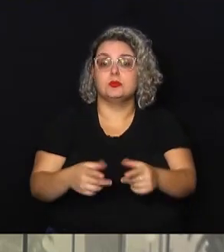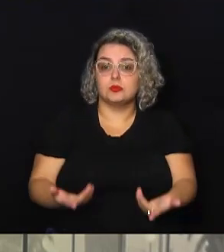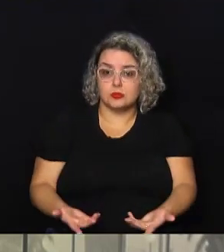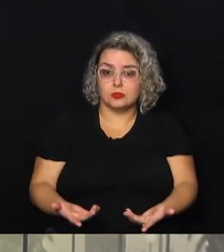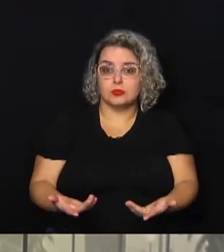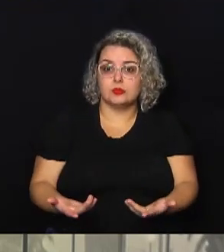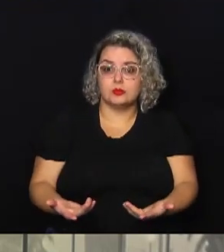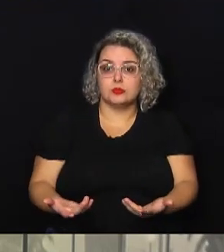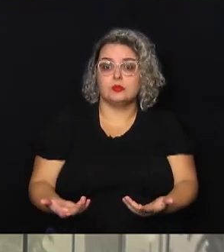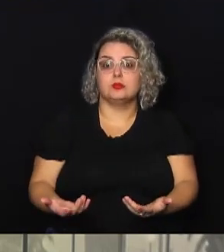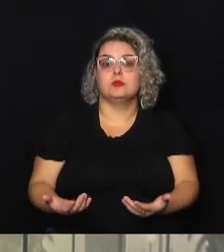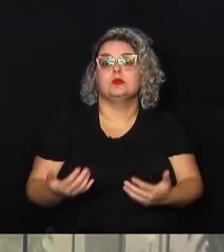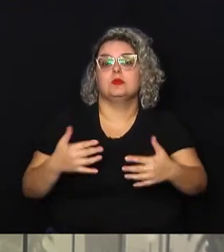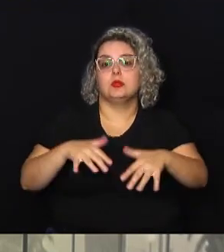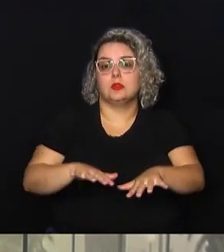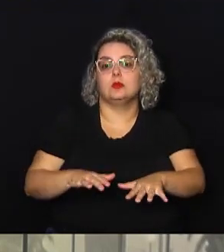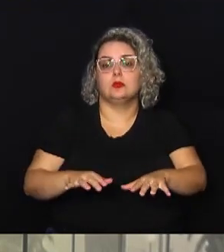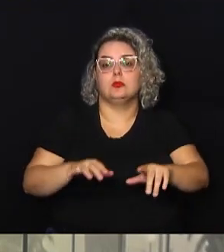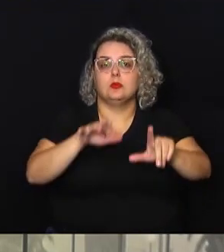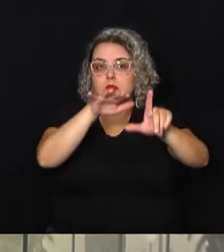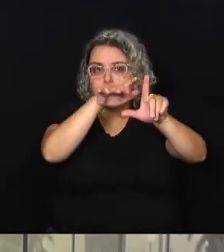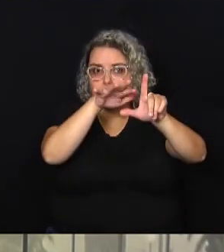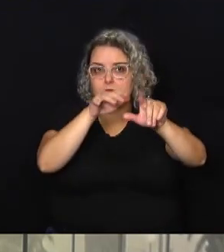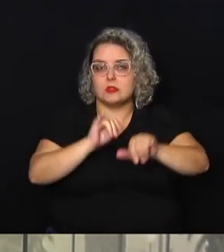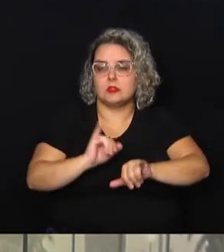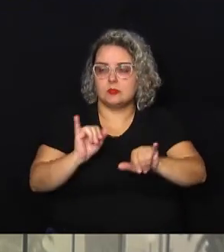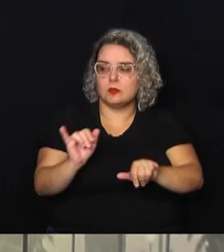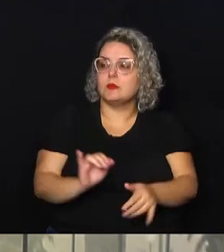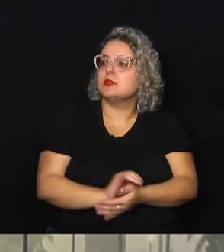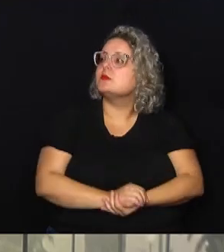o QR Code nas placas informativas